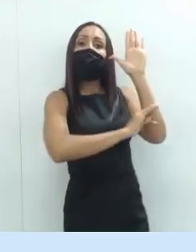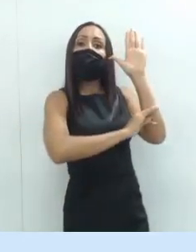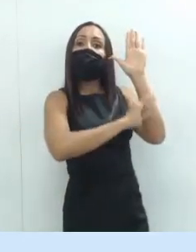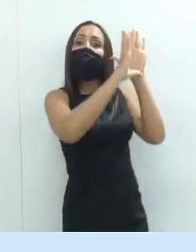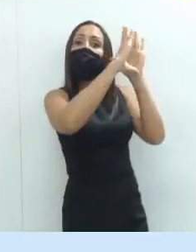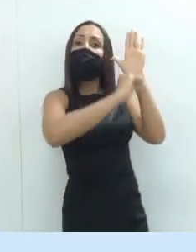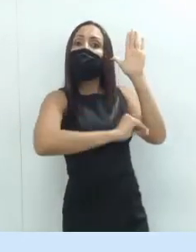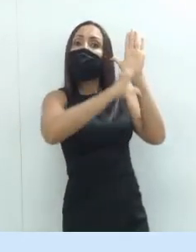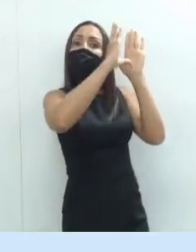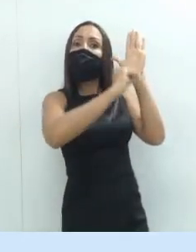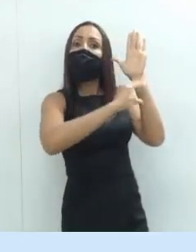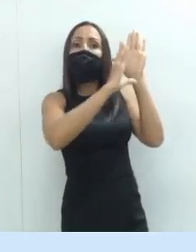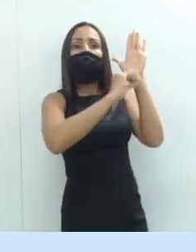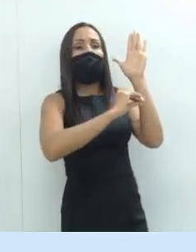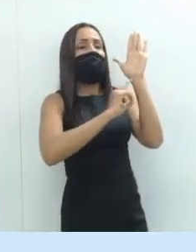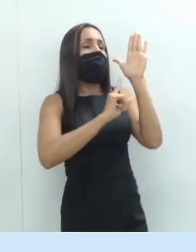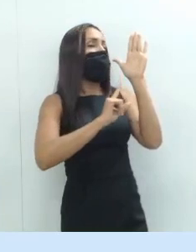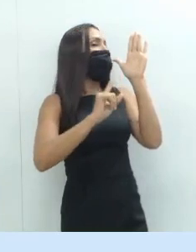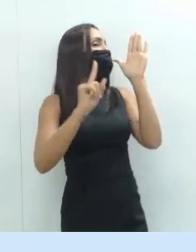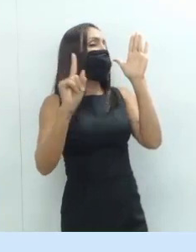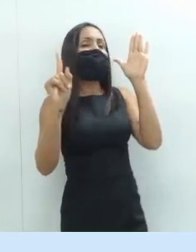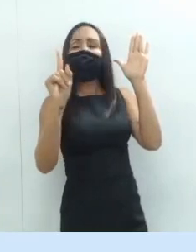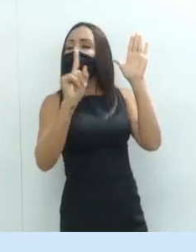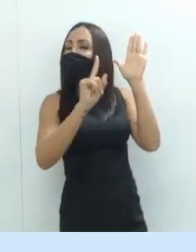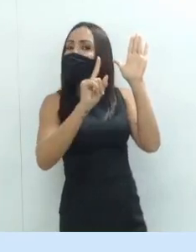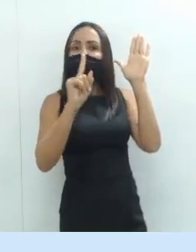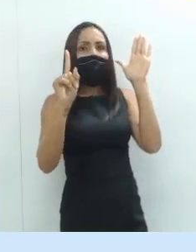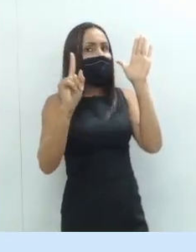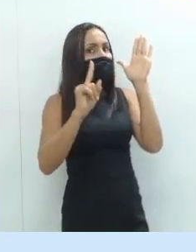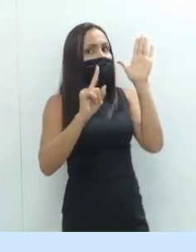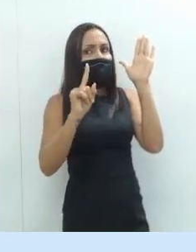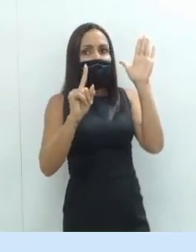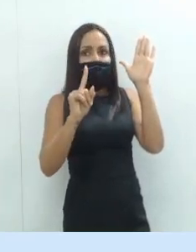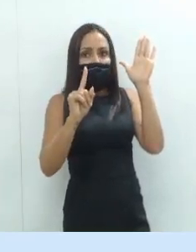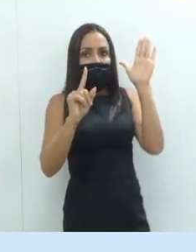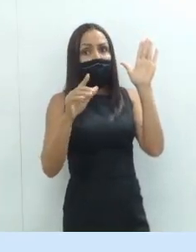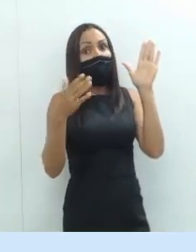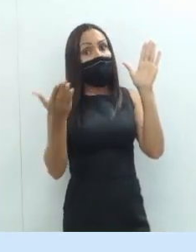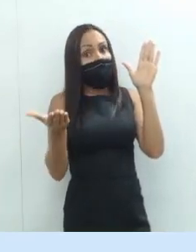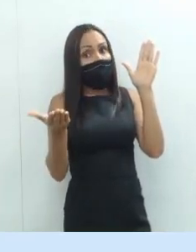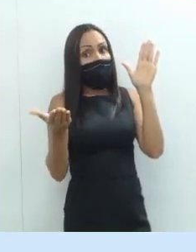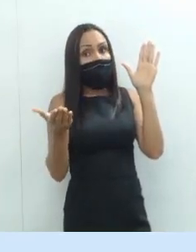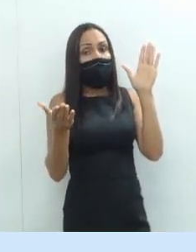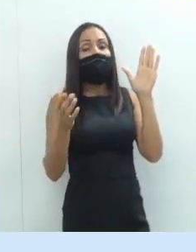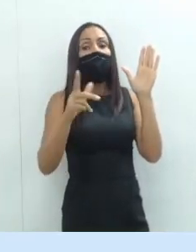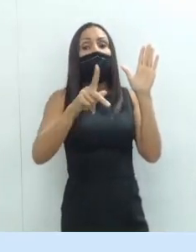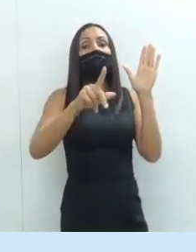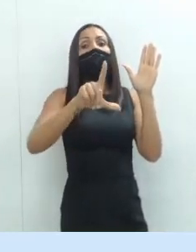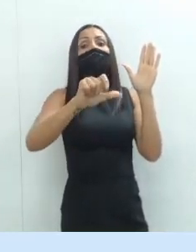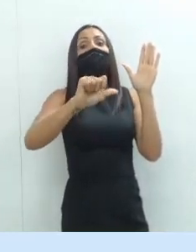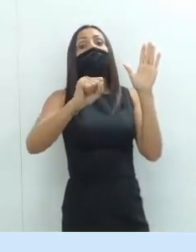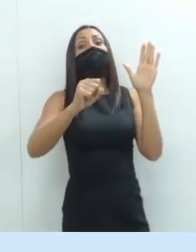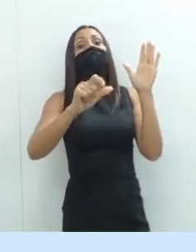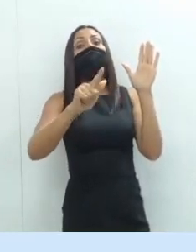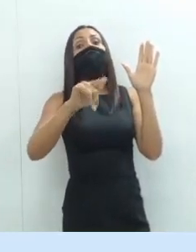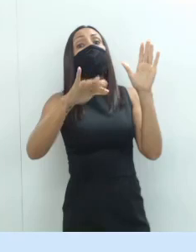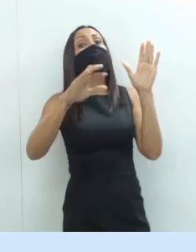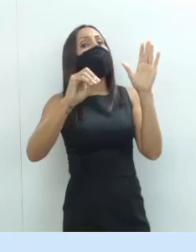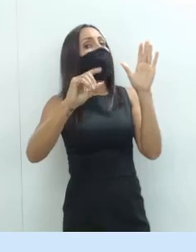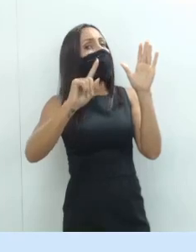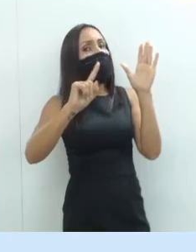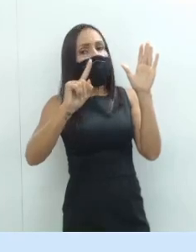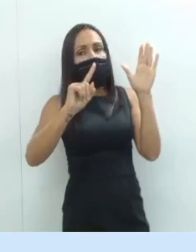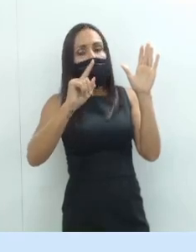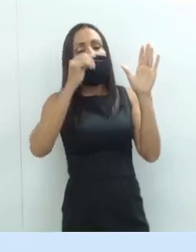copiando, e isso não é legal, gente. Isso aí é plágio, tá? Nós chamamos de plágio. Então, quando